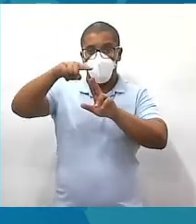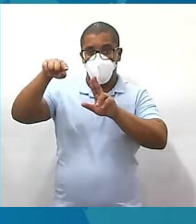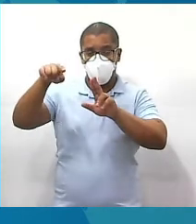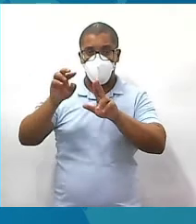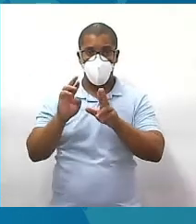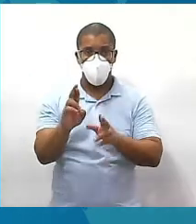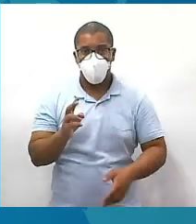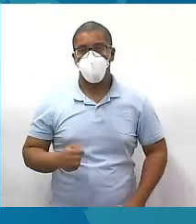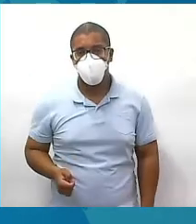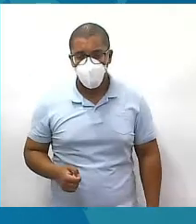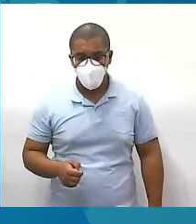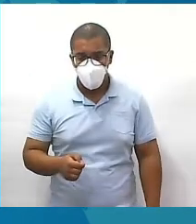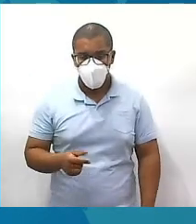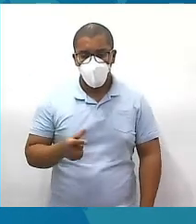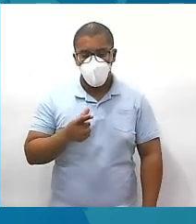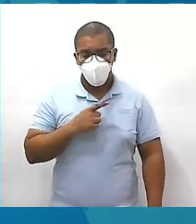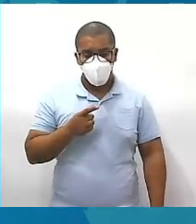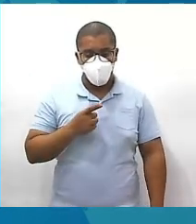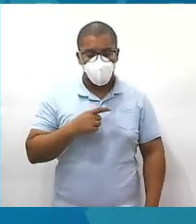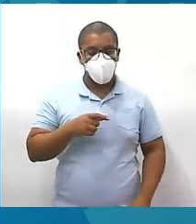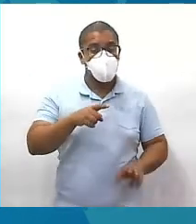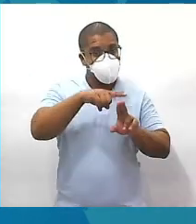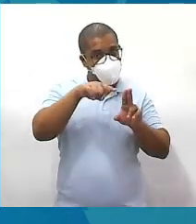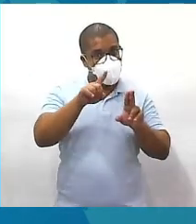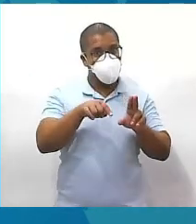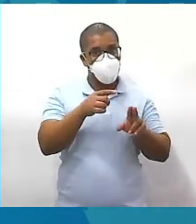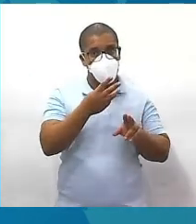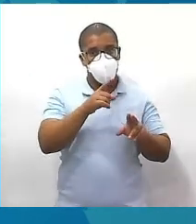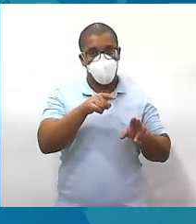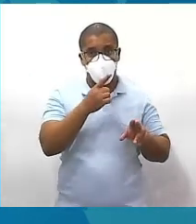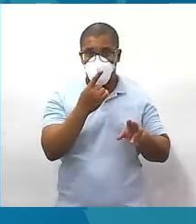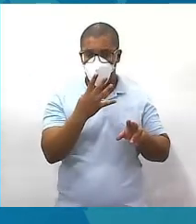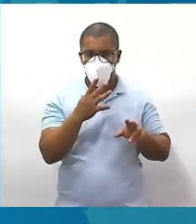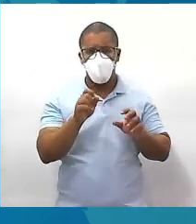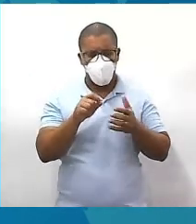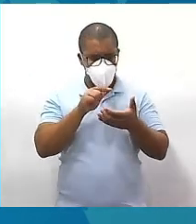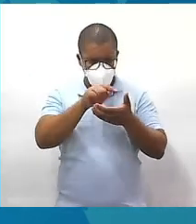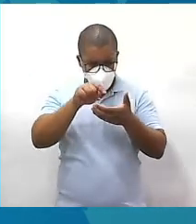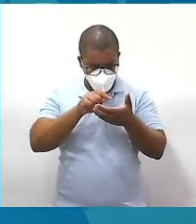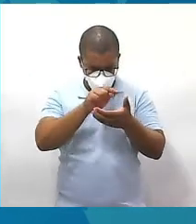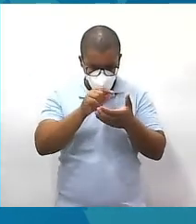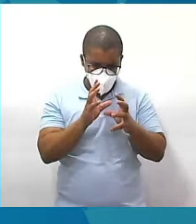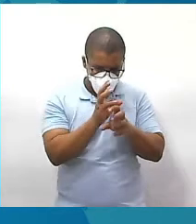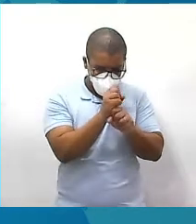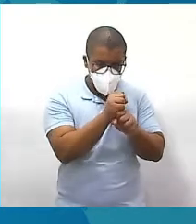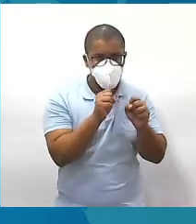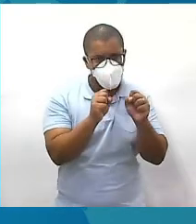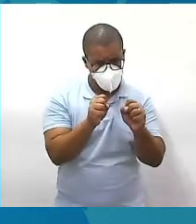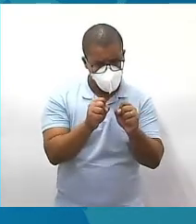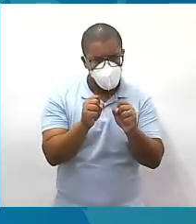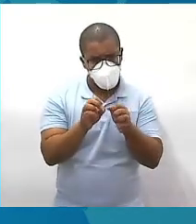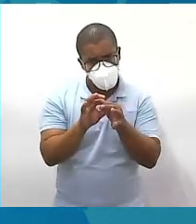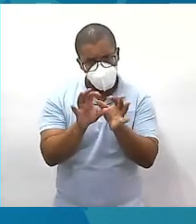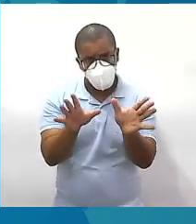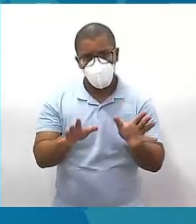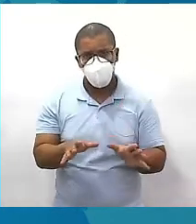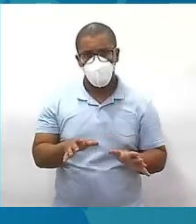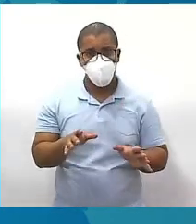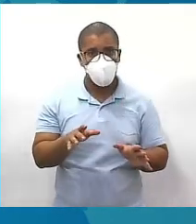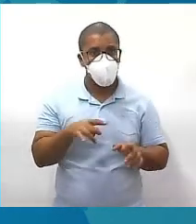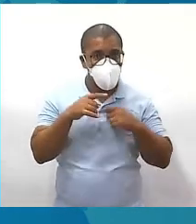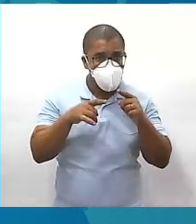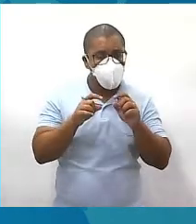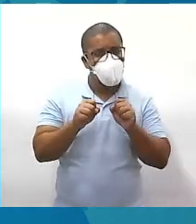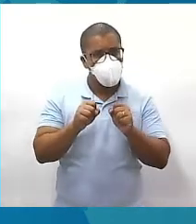para π 3,14. Use a calculadora. Se você tiver dúvida, pausa o vídeo e faz comigo, tá bom? Se não, segue aí na